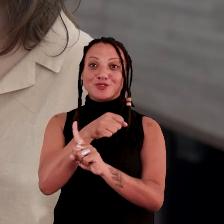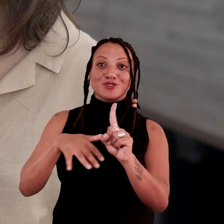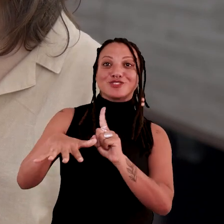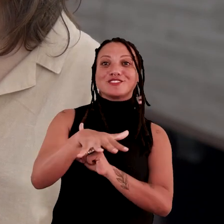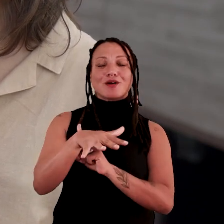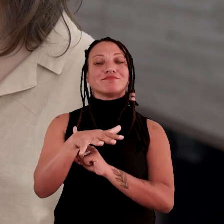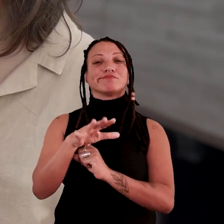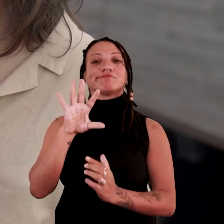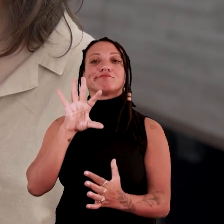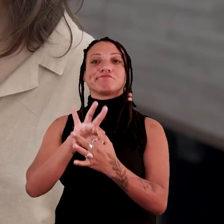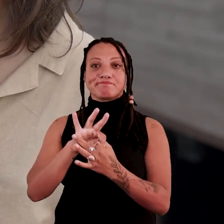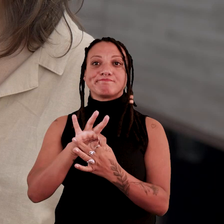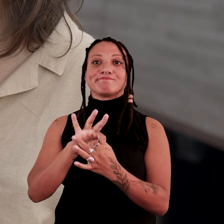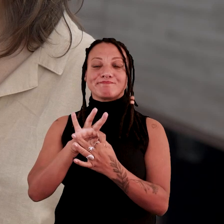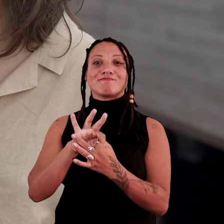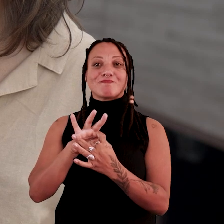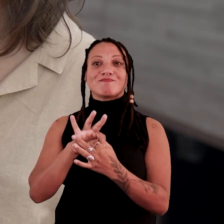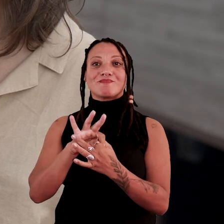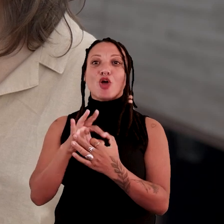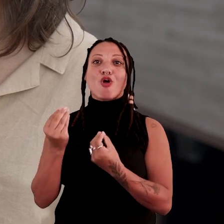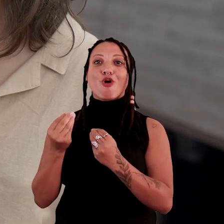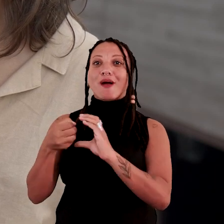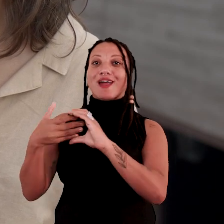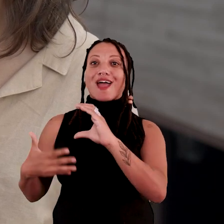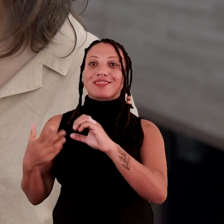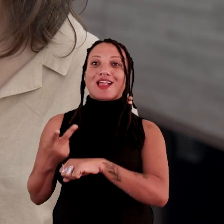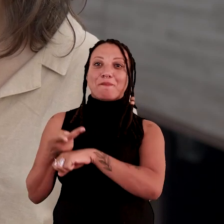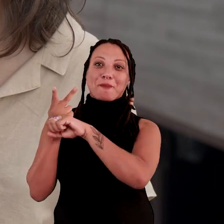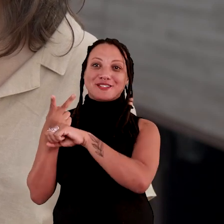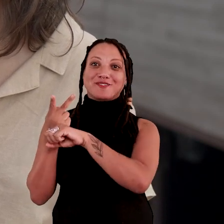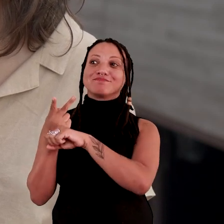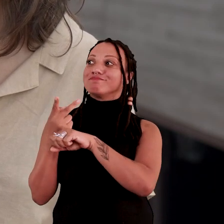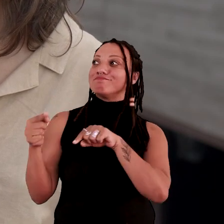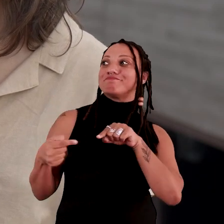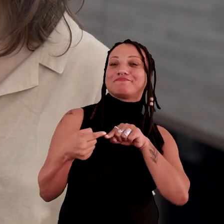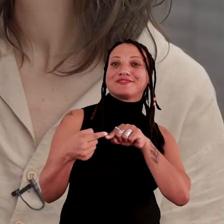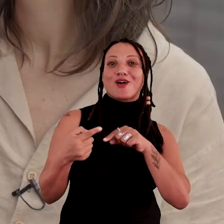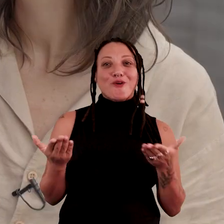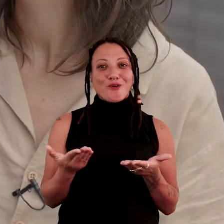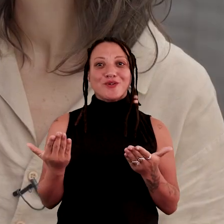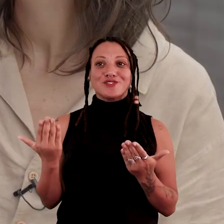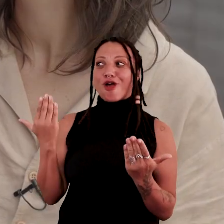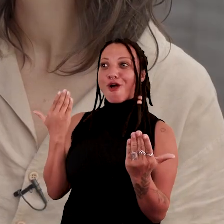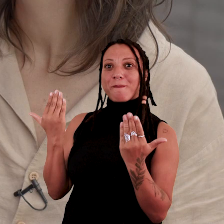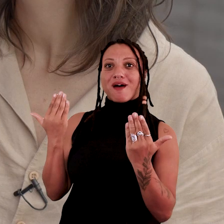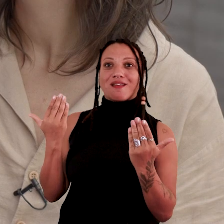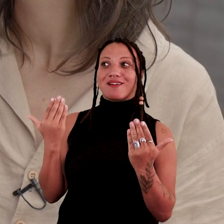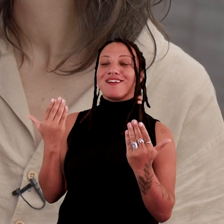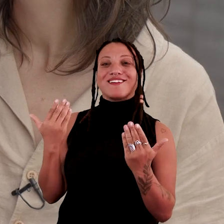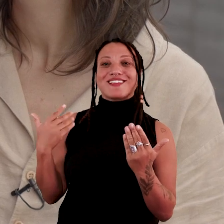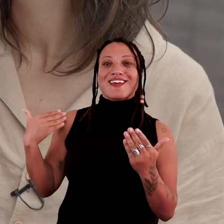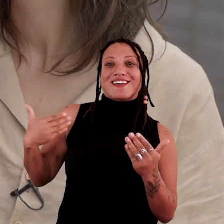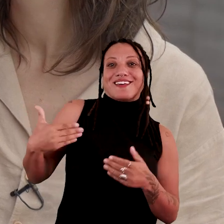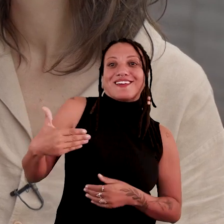Então, a gente até consegue fazer esse comparativo. Hoje mesmo a gente estava conversando a respeito, como é curioso, a gente consegue visualizar os